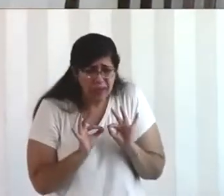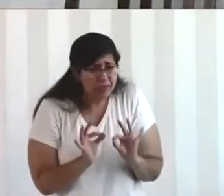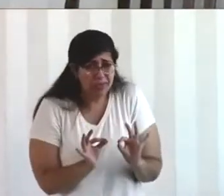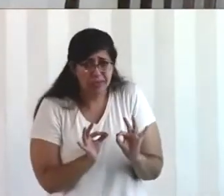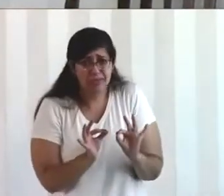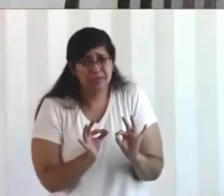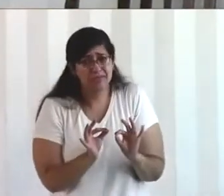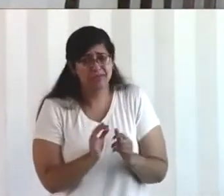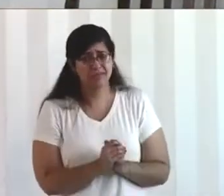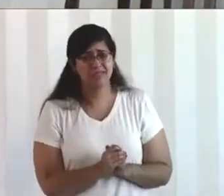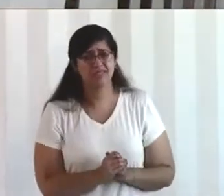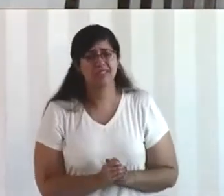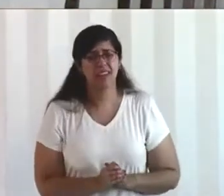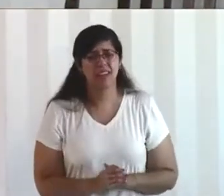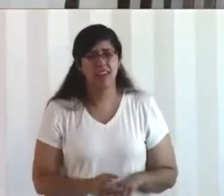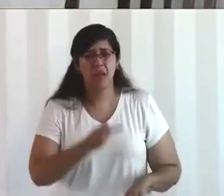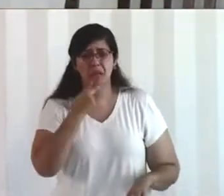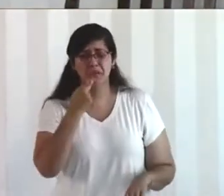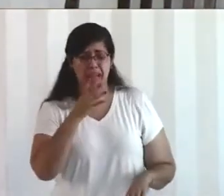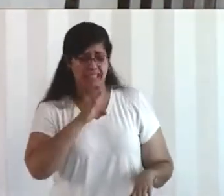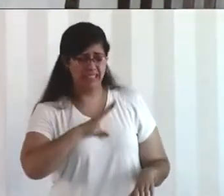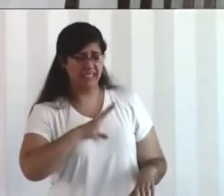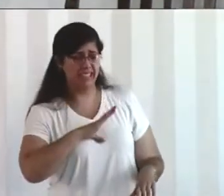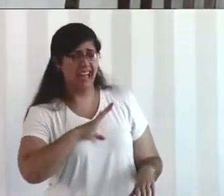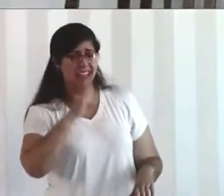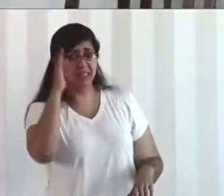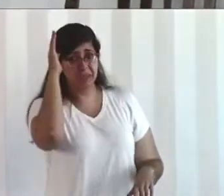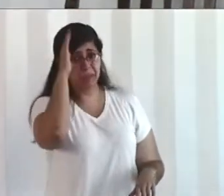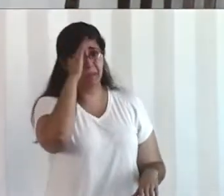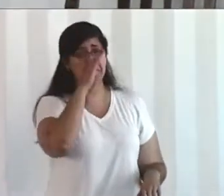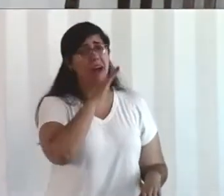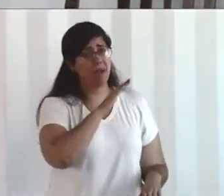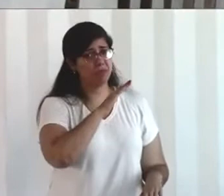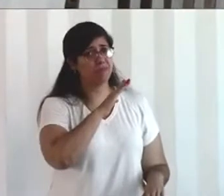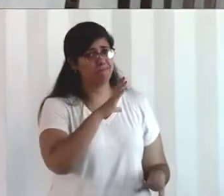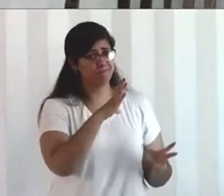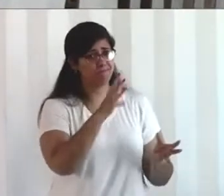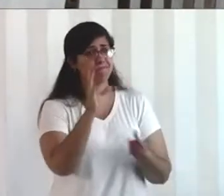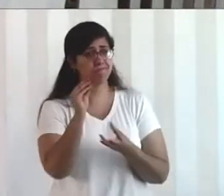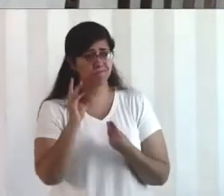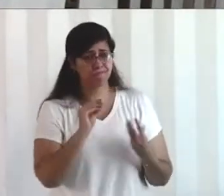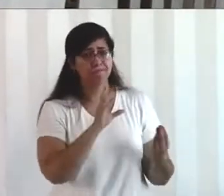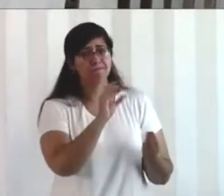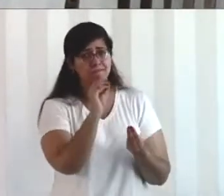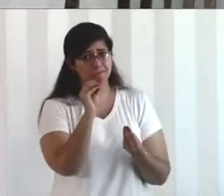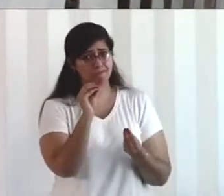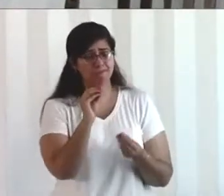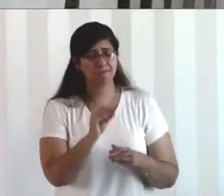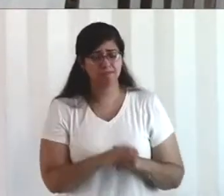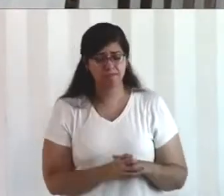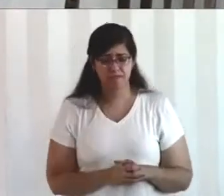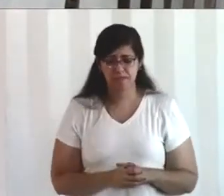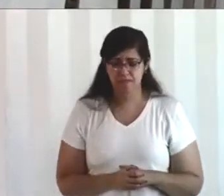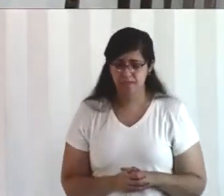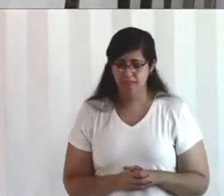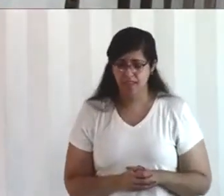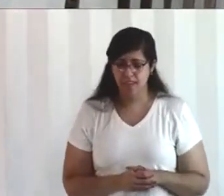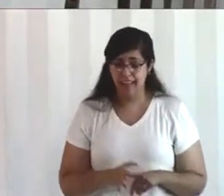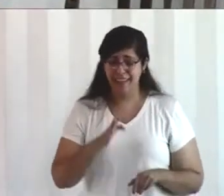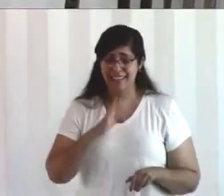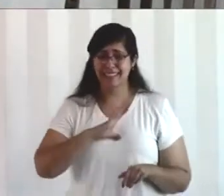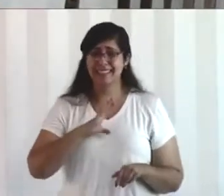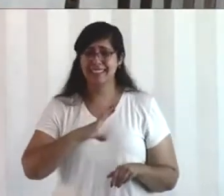Corinto. Os estudiosos chamam Corinto de malvada. Uma cidade malvada. Era uma cidade fundada, ela